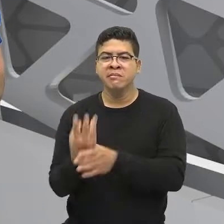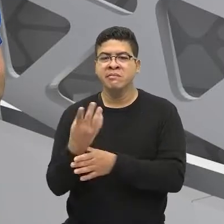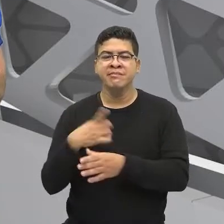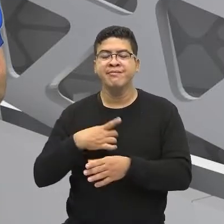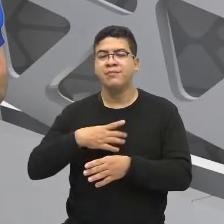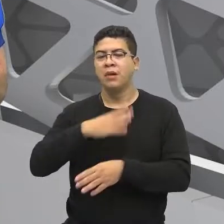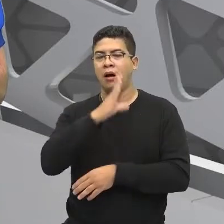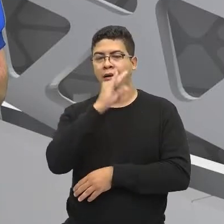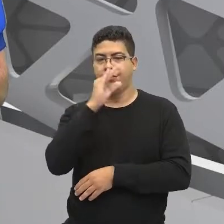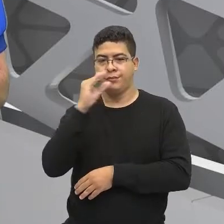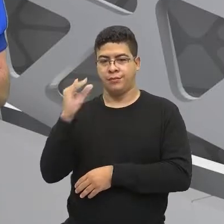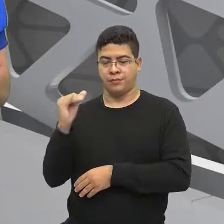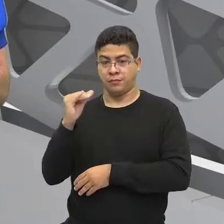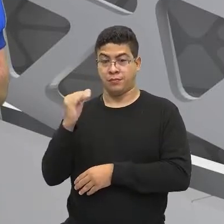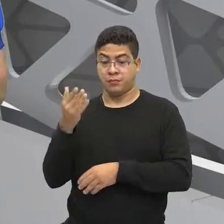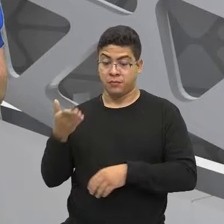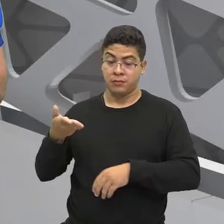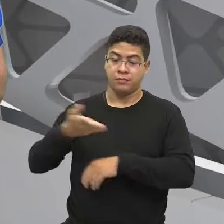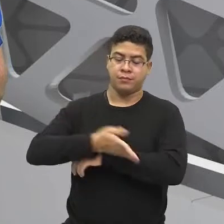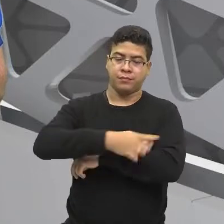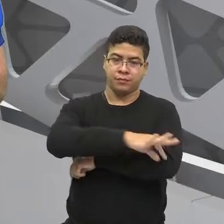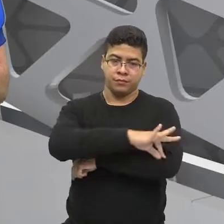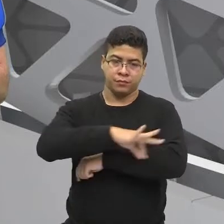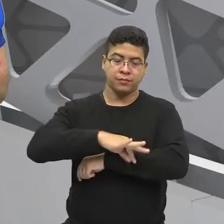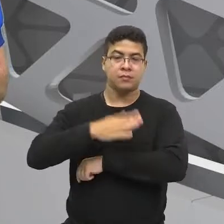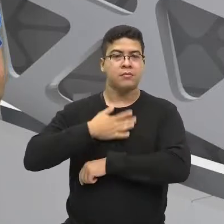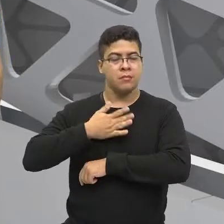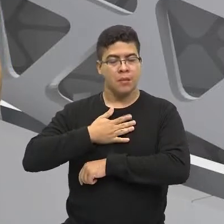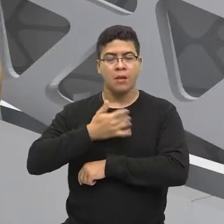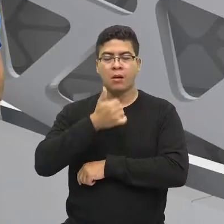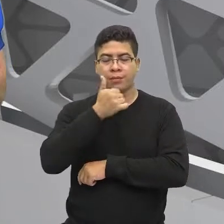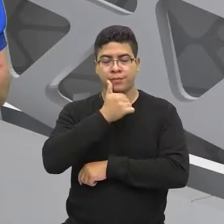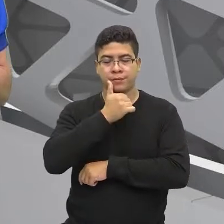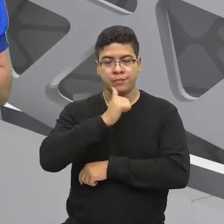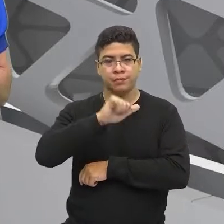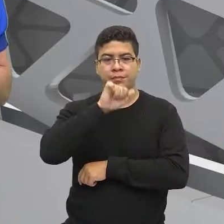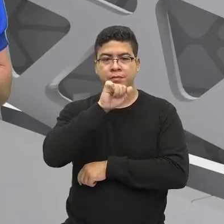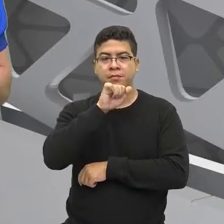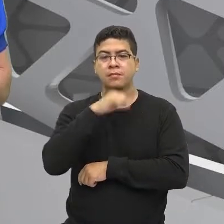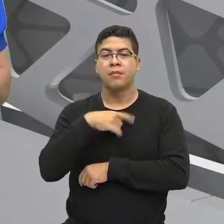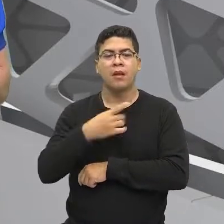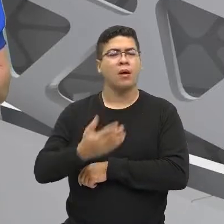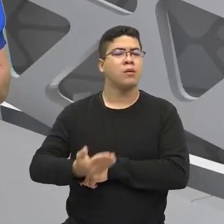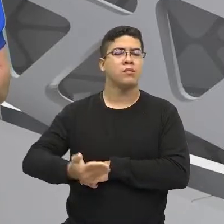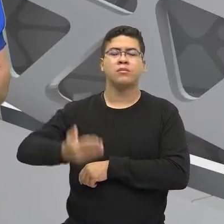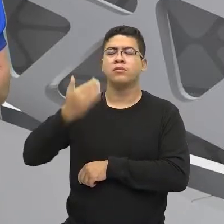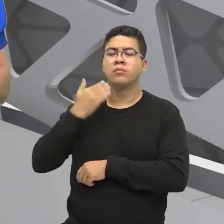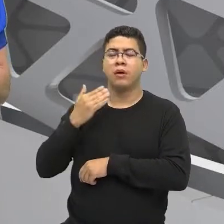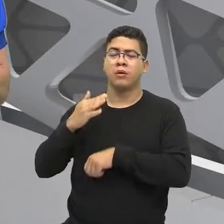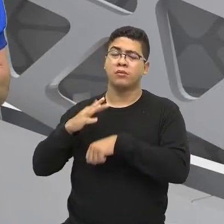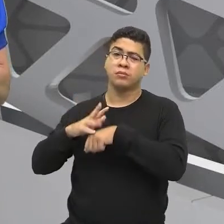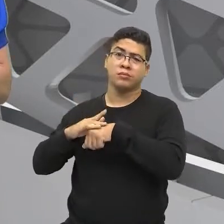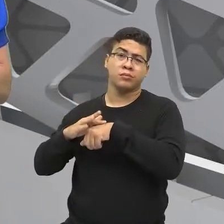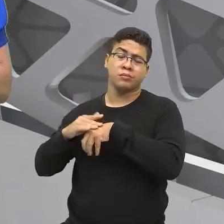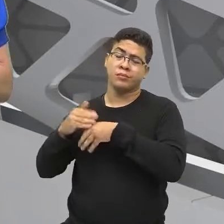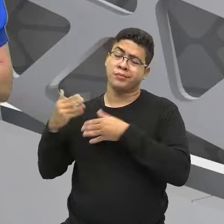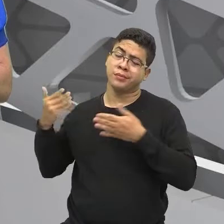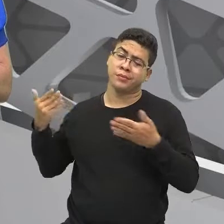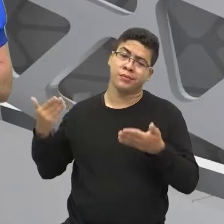menino, para arquiteto meu pai. Foi-me um dia a saúde.